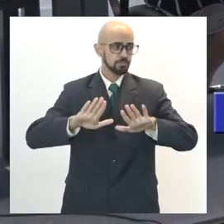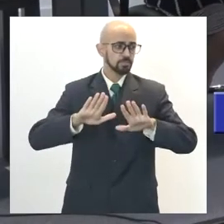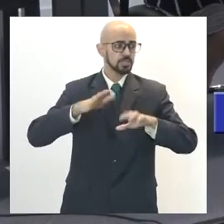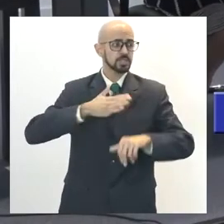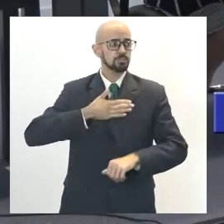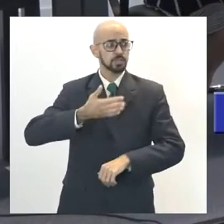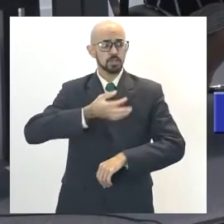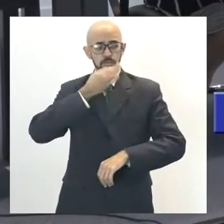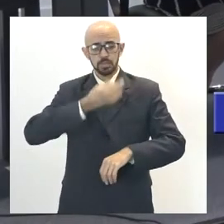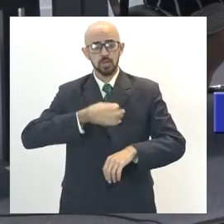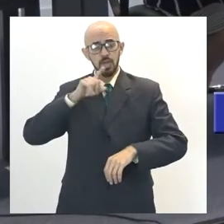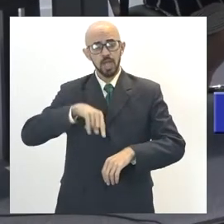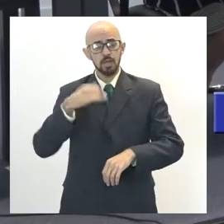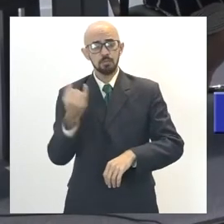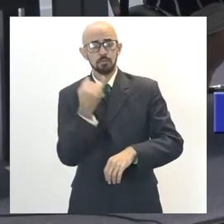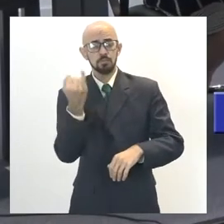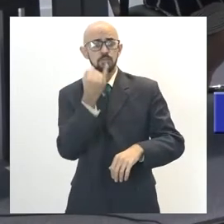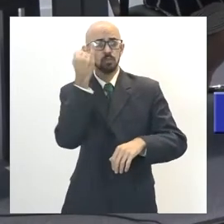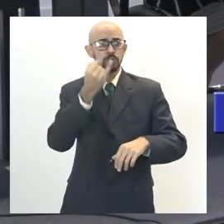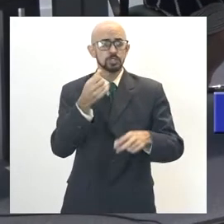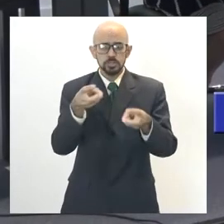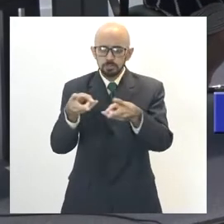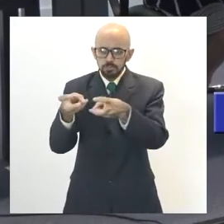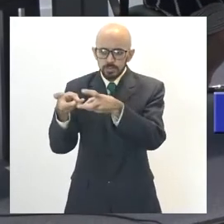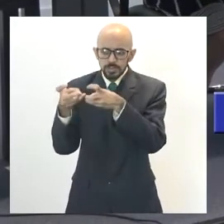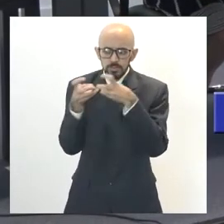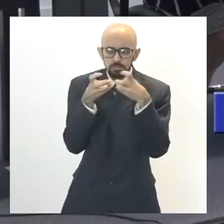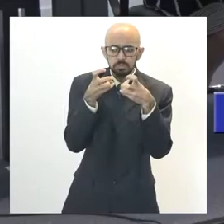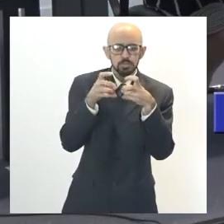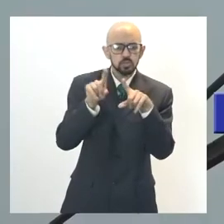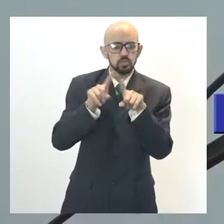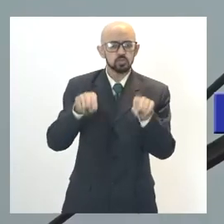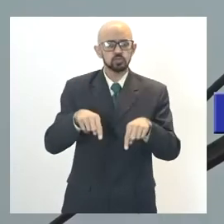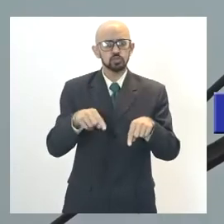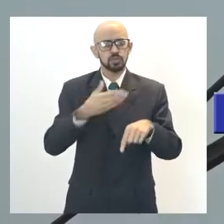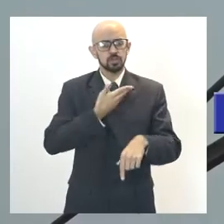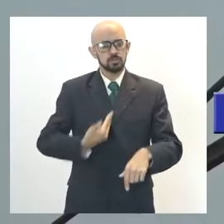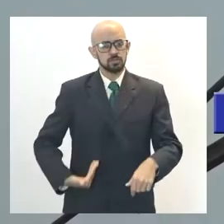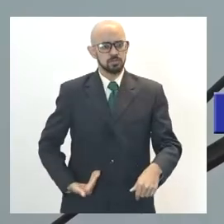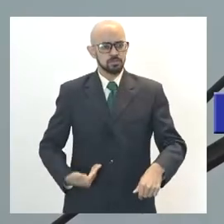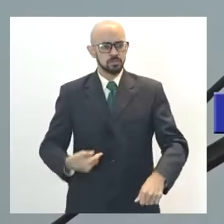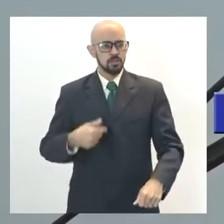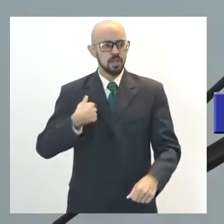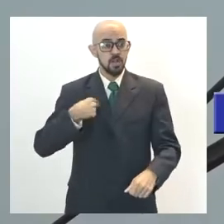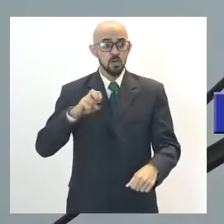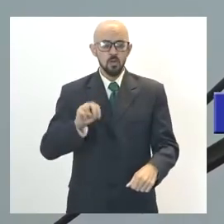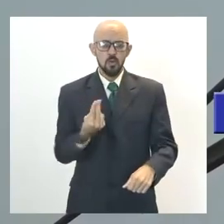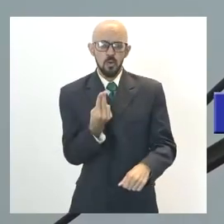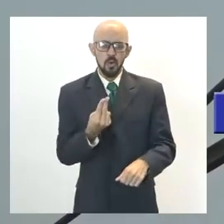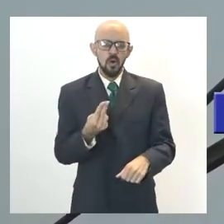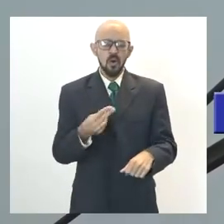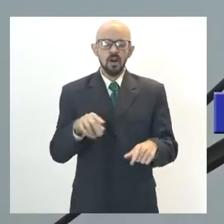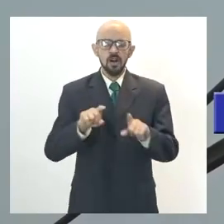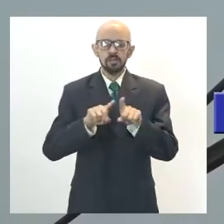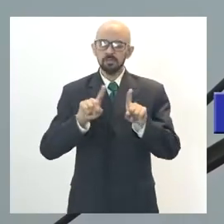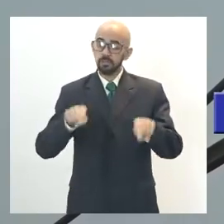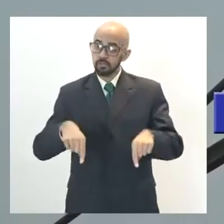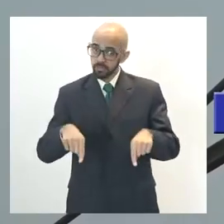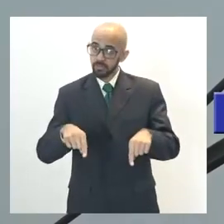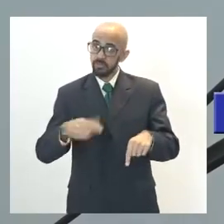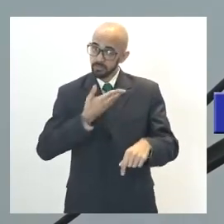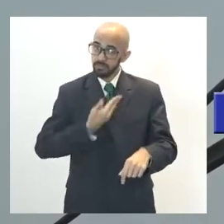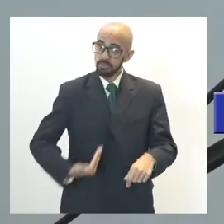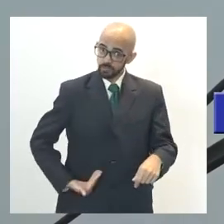é muito importante ouvir os servidores eu sou servidora pública de carreira eu tenho muito orgulho de ter